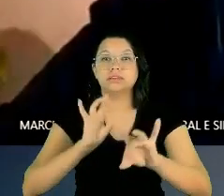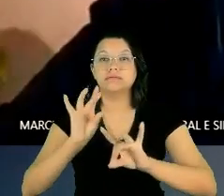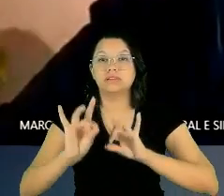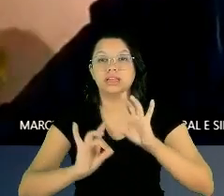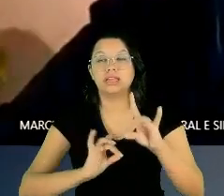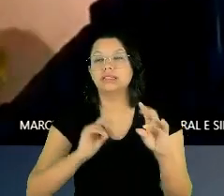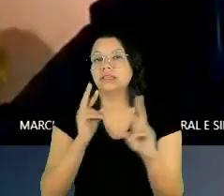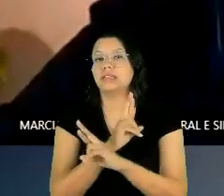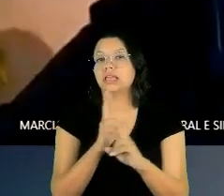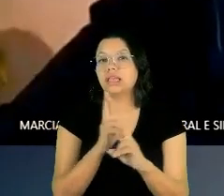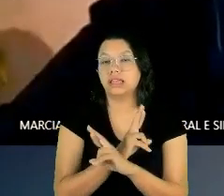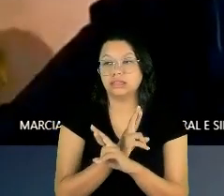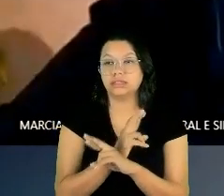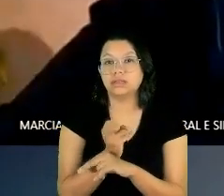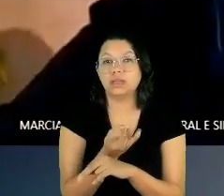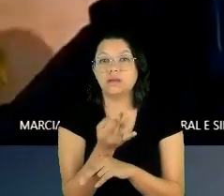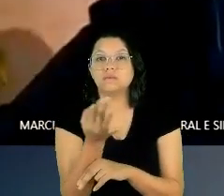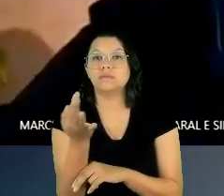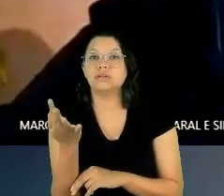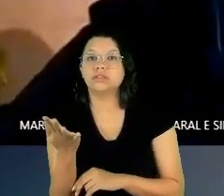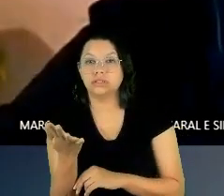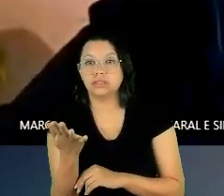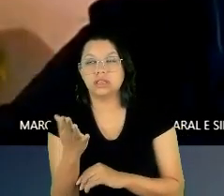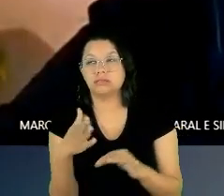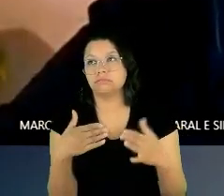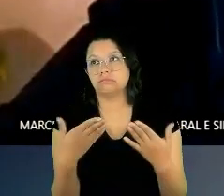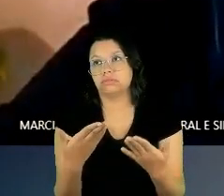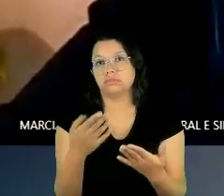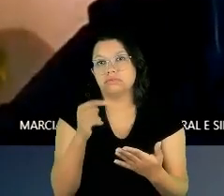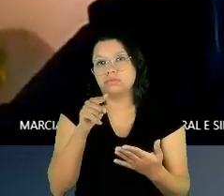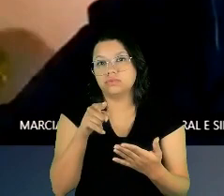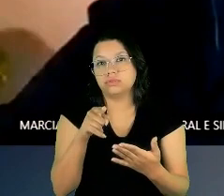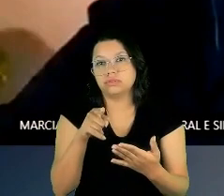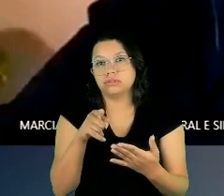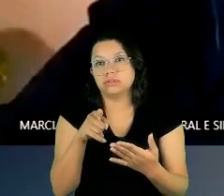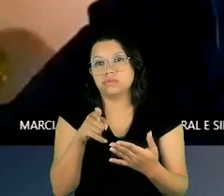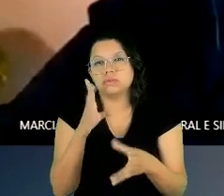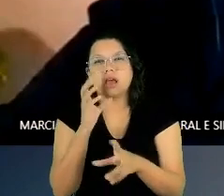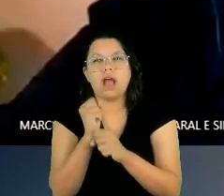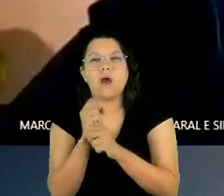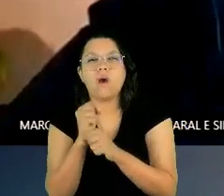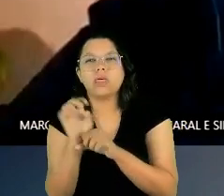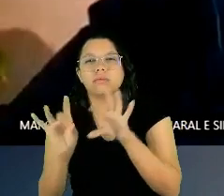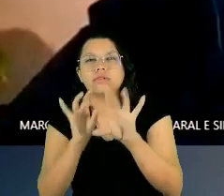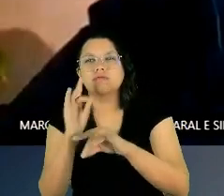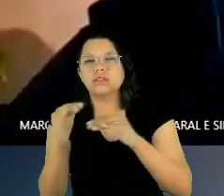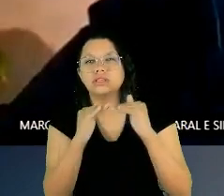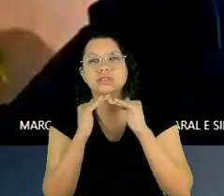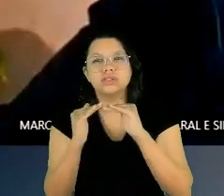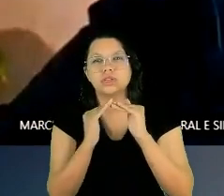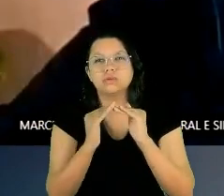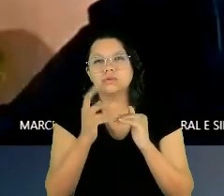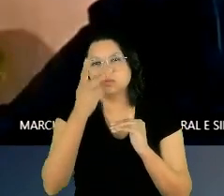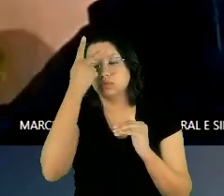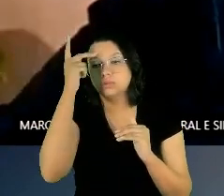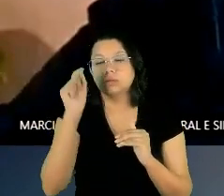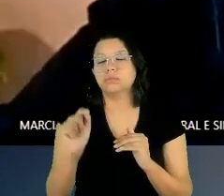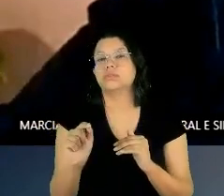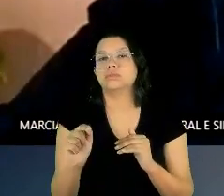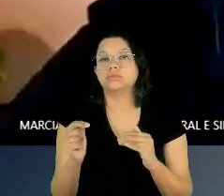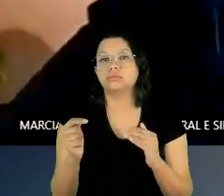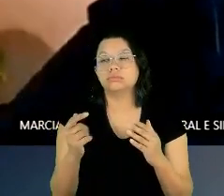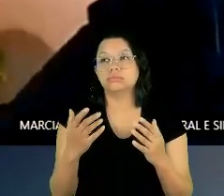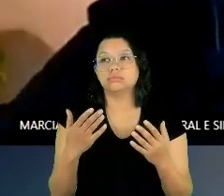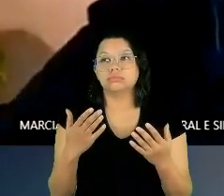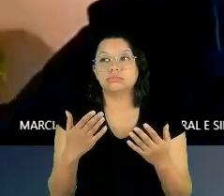em preferências no sentido quantitativo, então você mede as preferências pela escolha do